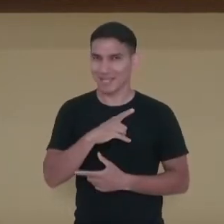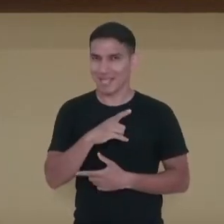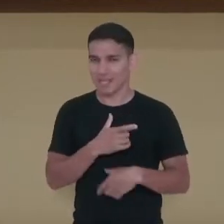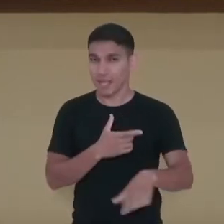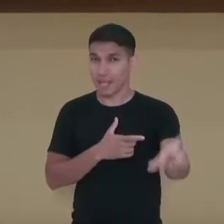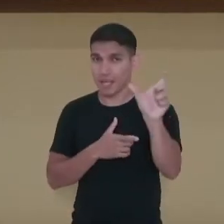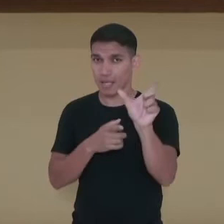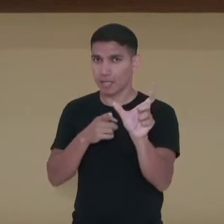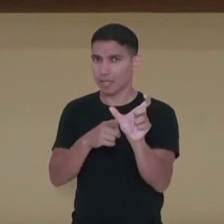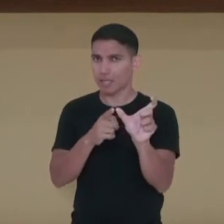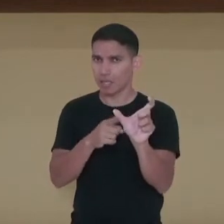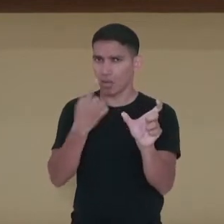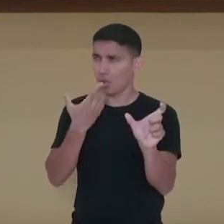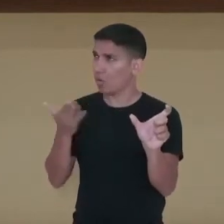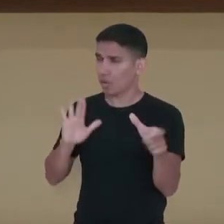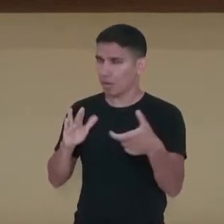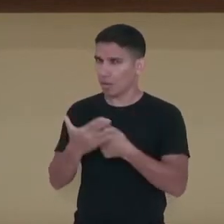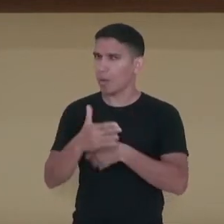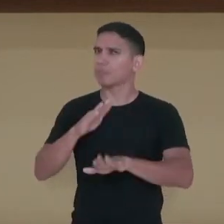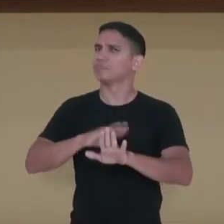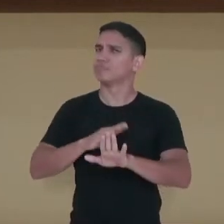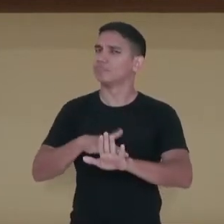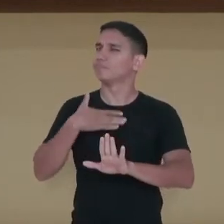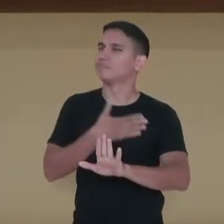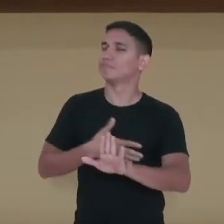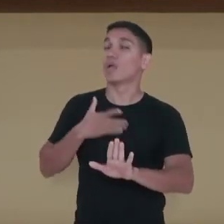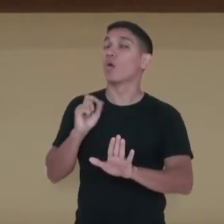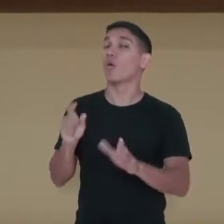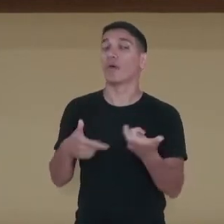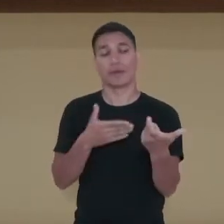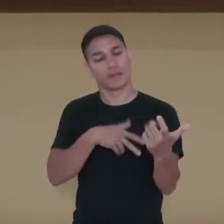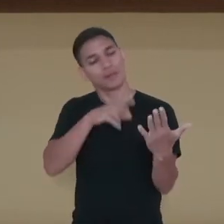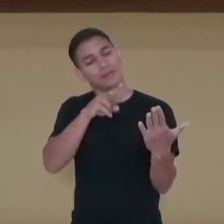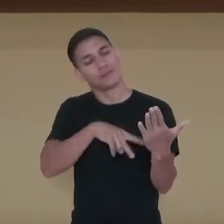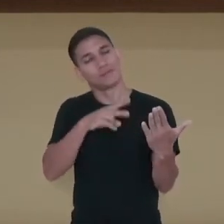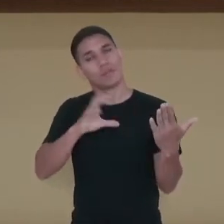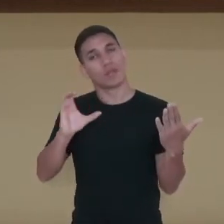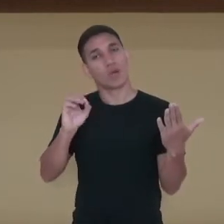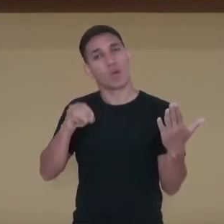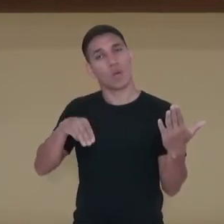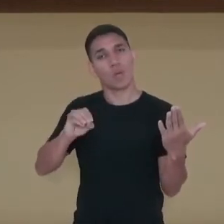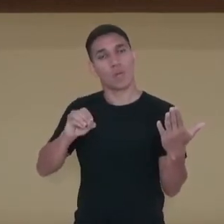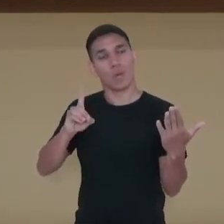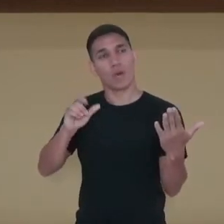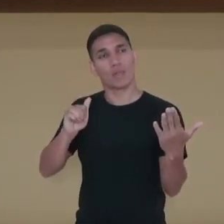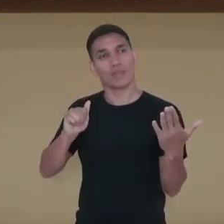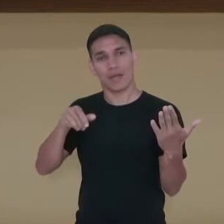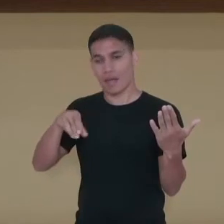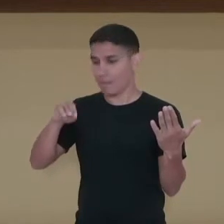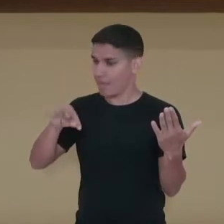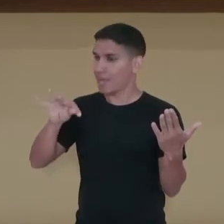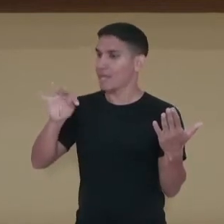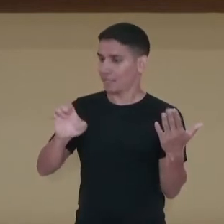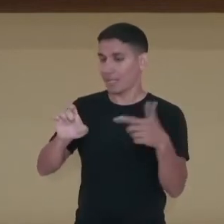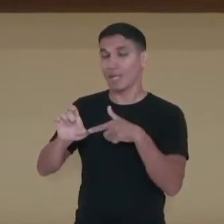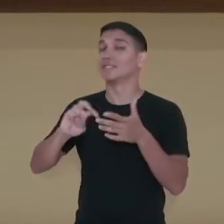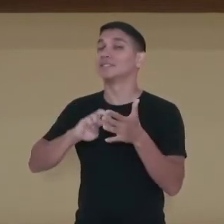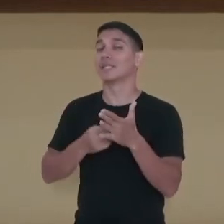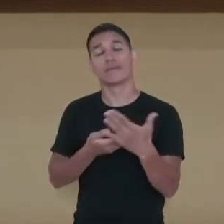palavra que indica prazer, que é a palavra comodamente. Olha ali, ó. Tão comodamente que eu estava